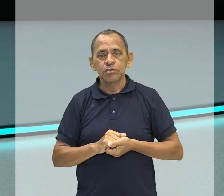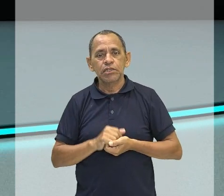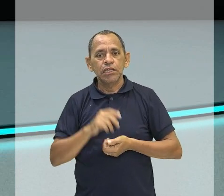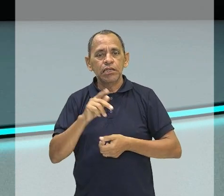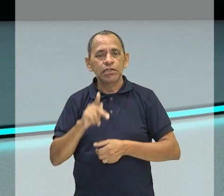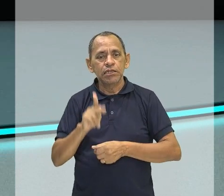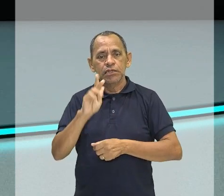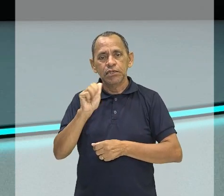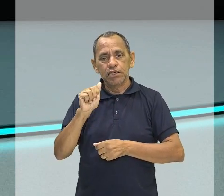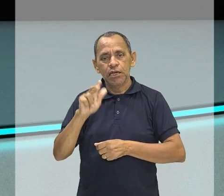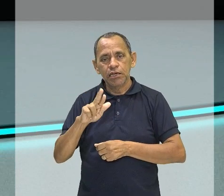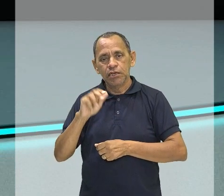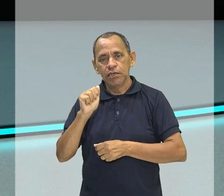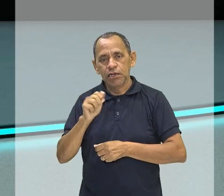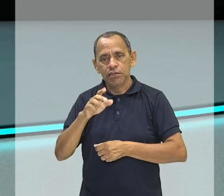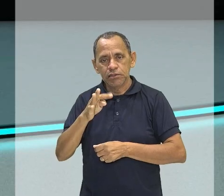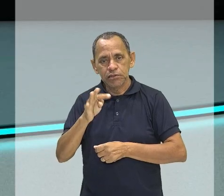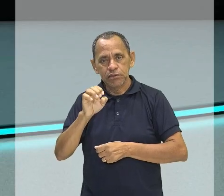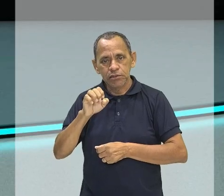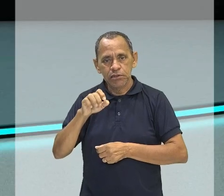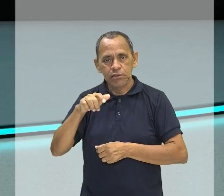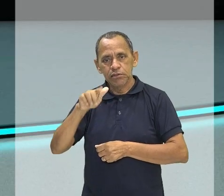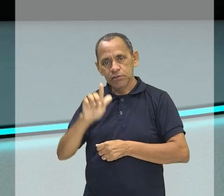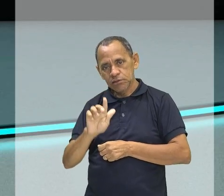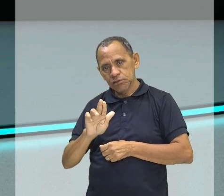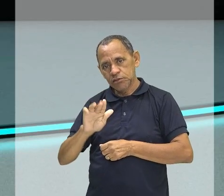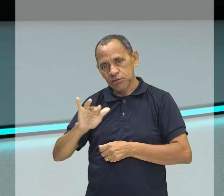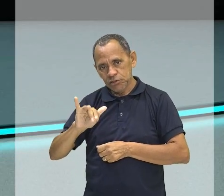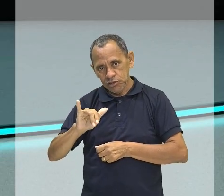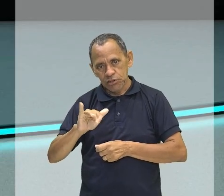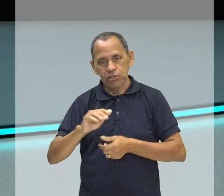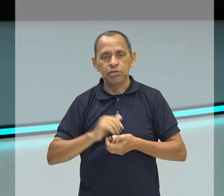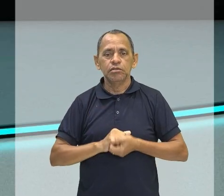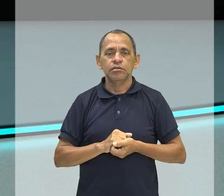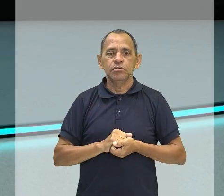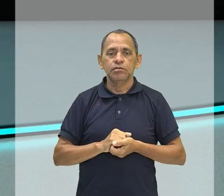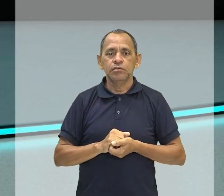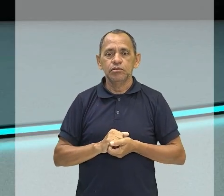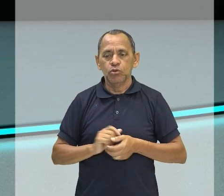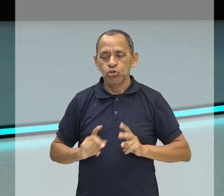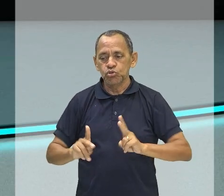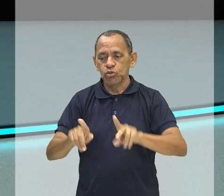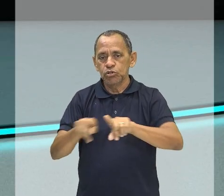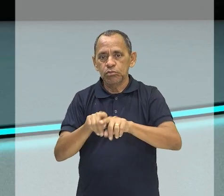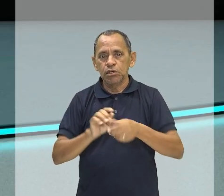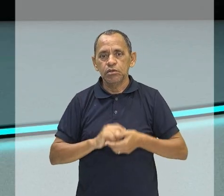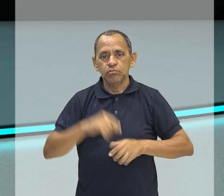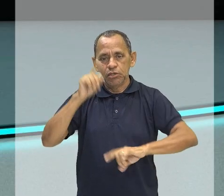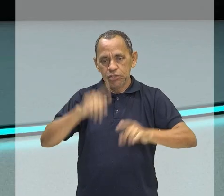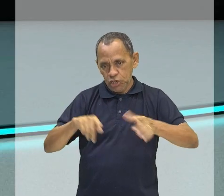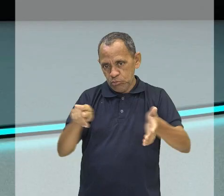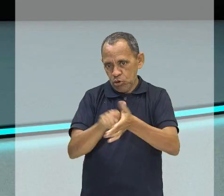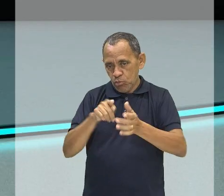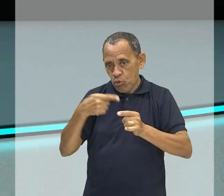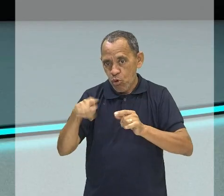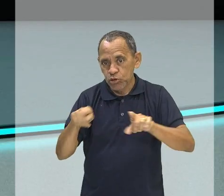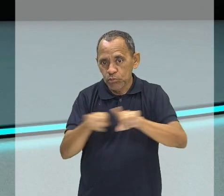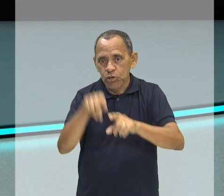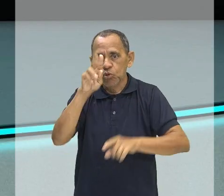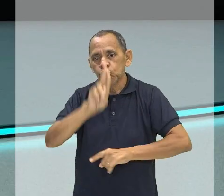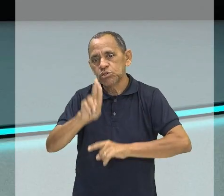Karate-gi, tá? Muito bem. Prosseguindo. Outro equipamento utilizado, né, que